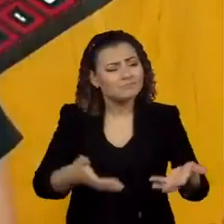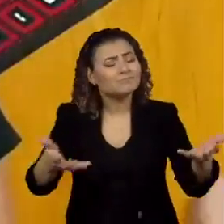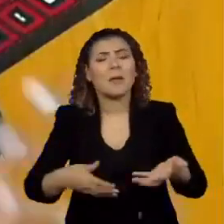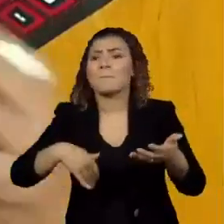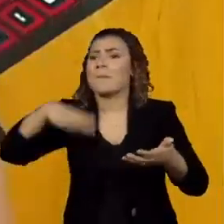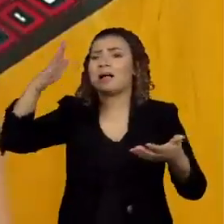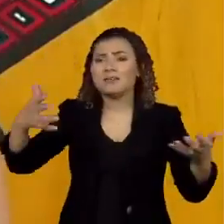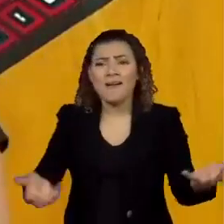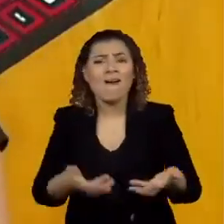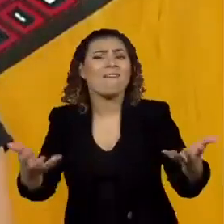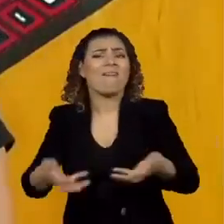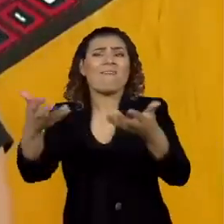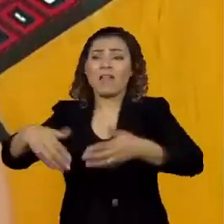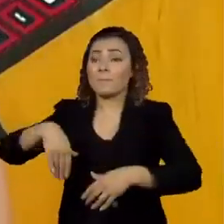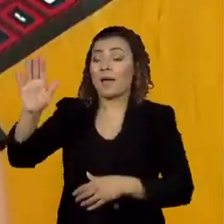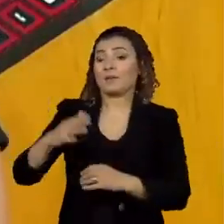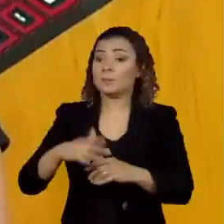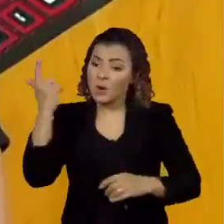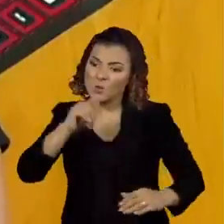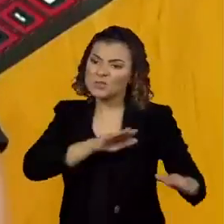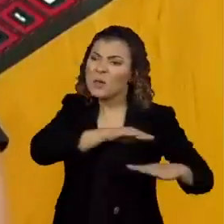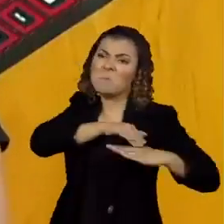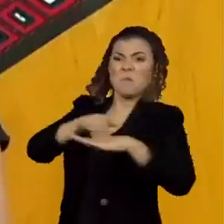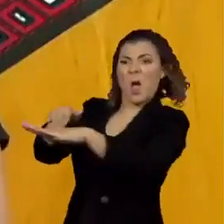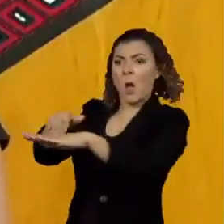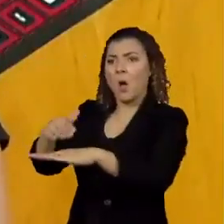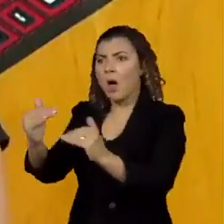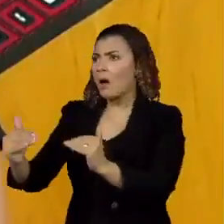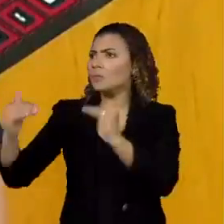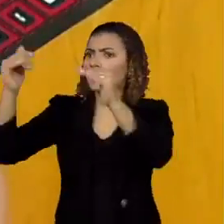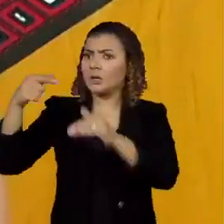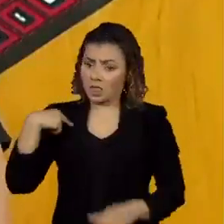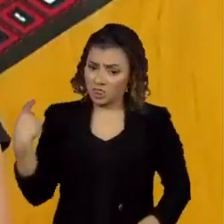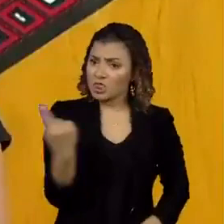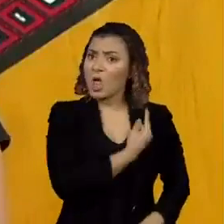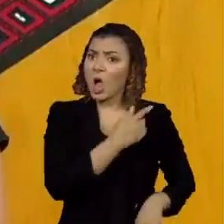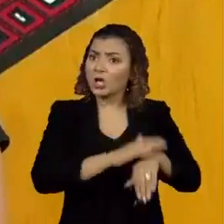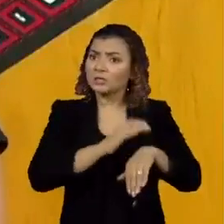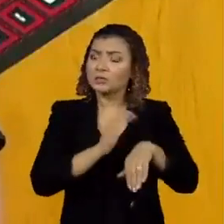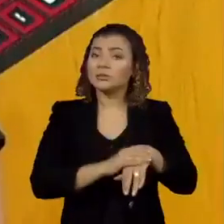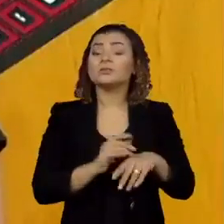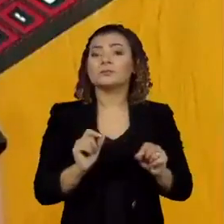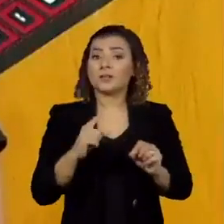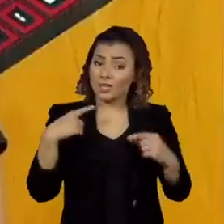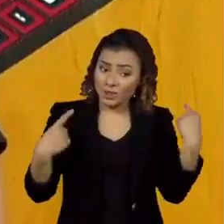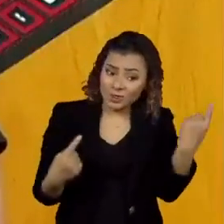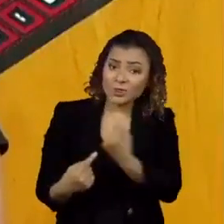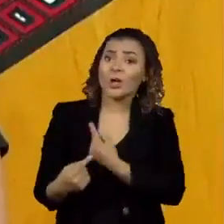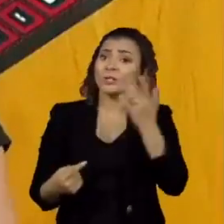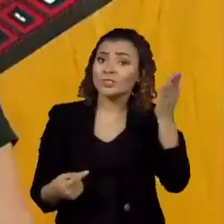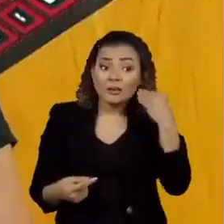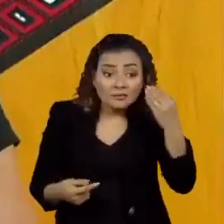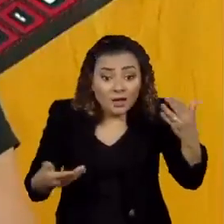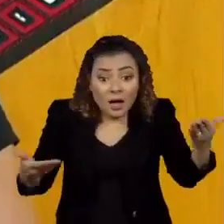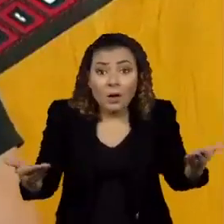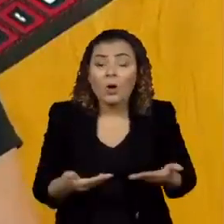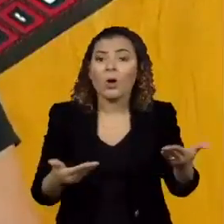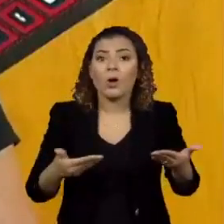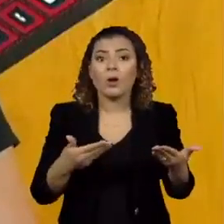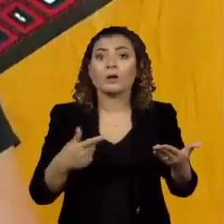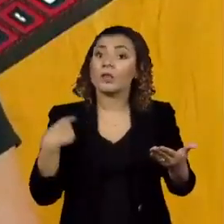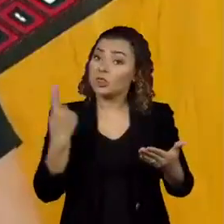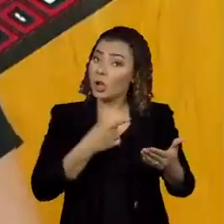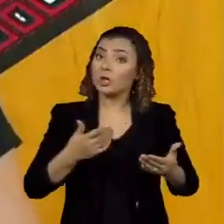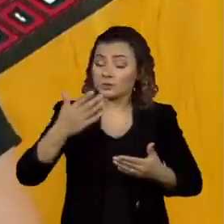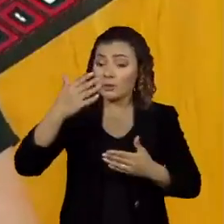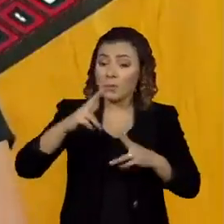acender muito mais para dizer para as autoridades que, olha, a sobrevivência que a gente está experimentando agora tem sido produto